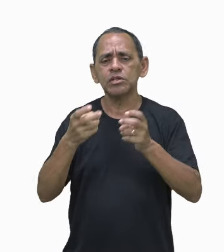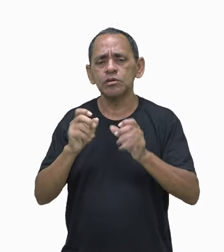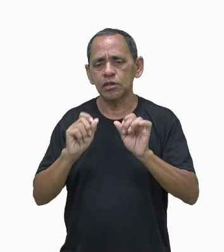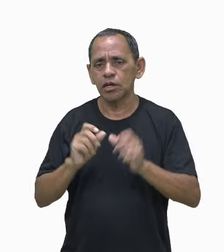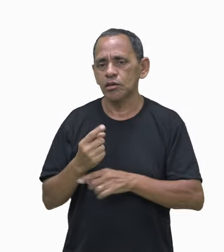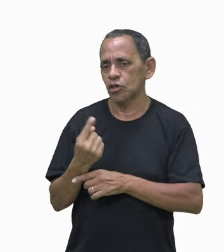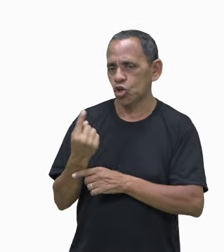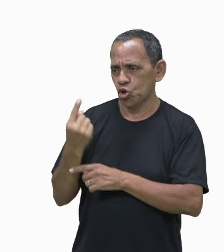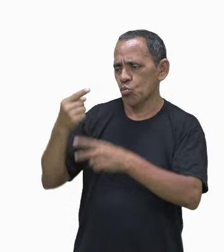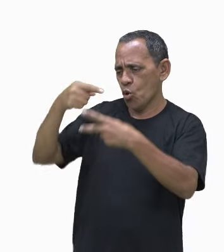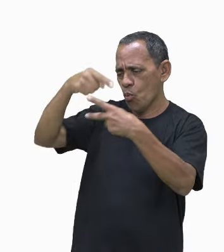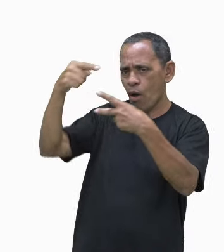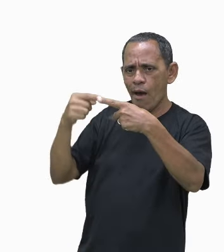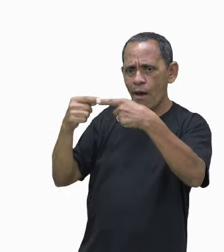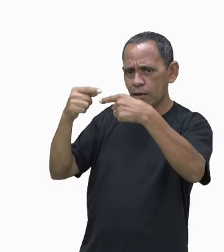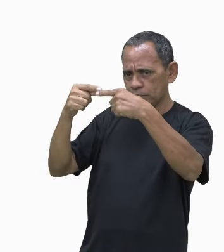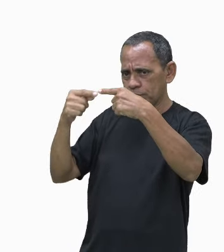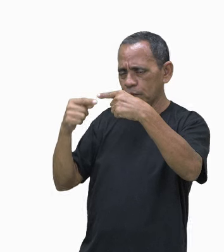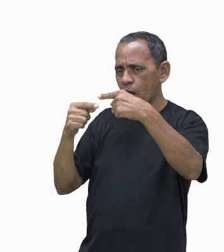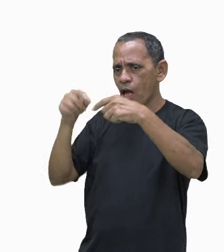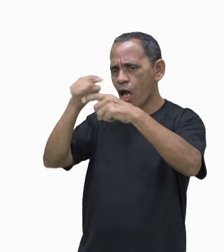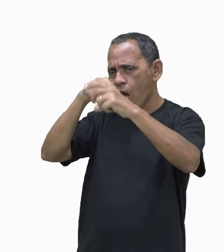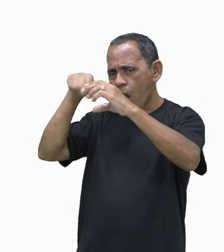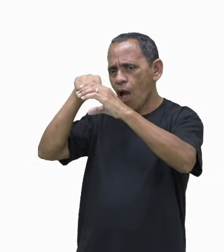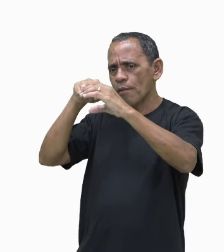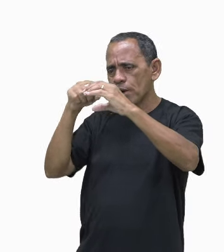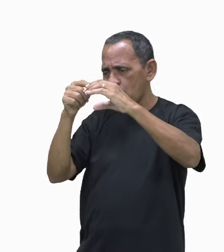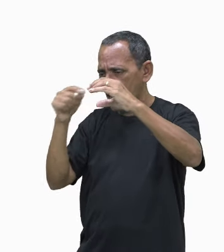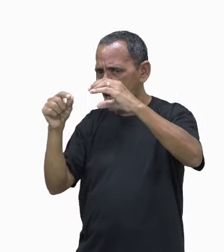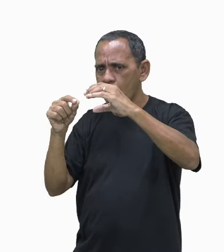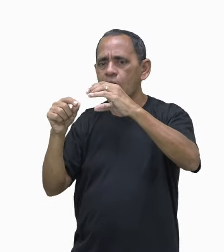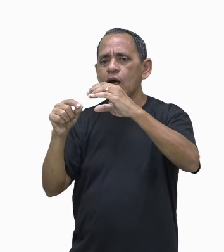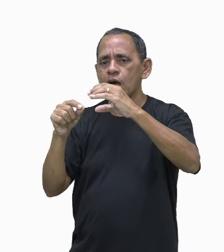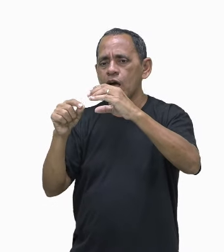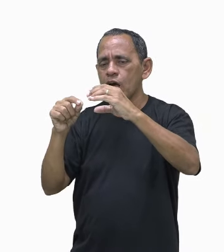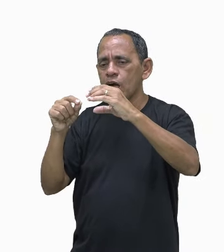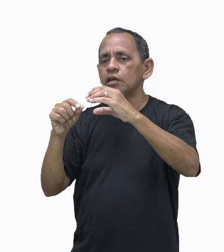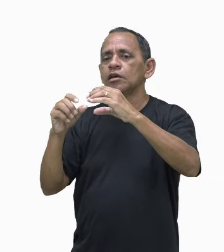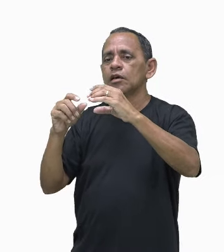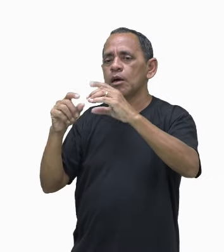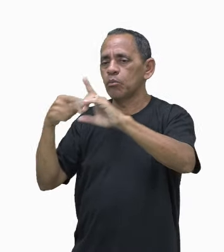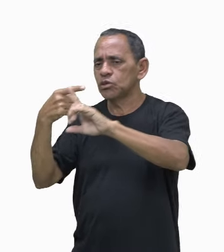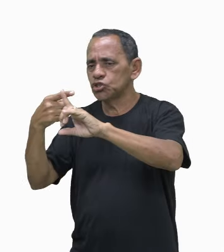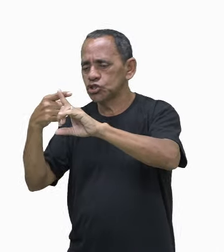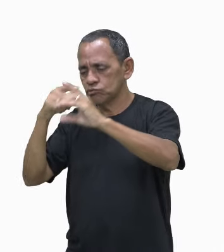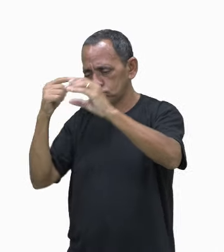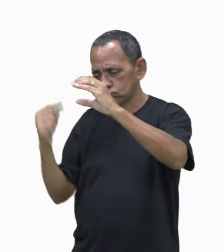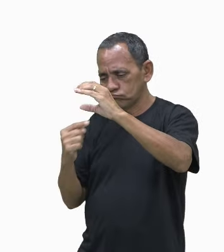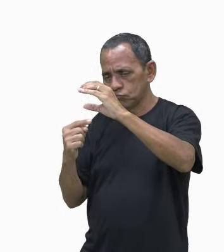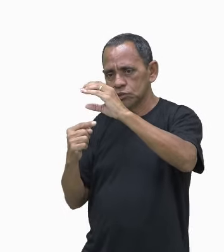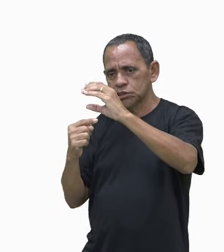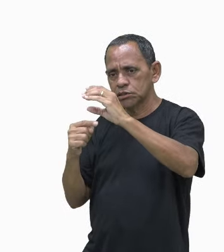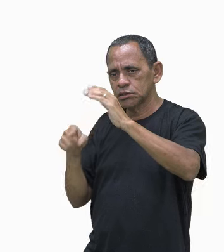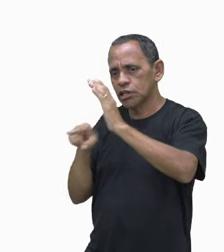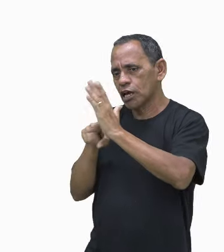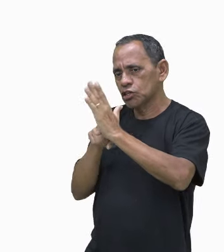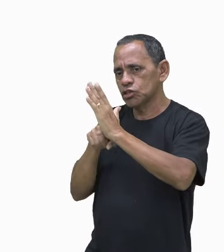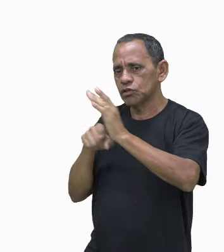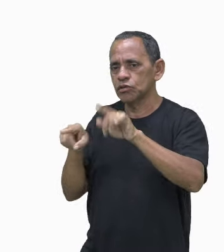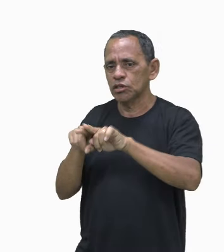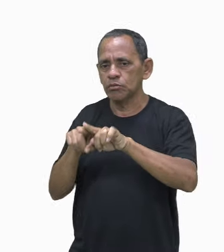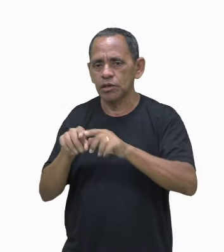cargas positivas e na outra extremidade concentram-se as cargas negativas. E estes átomos, de